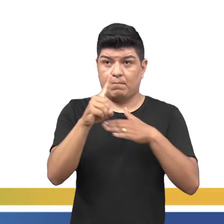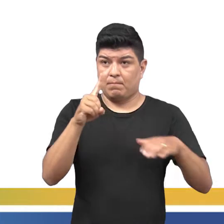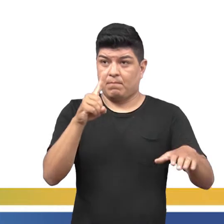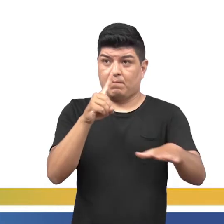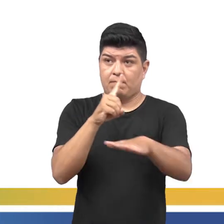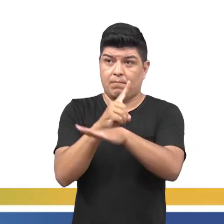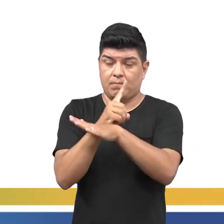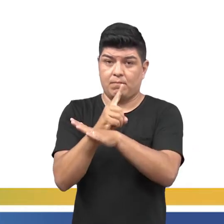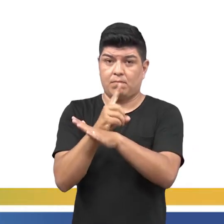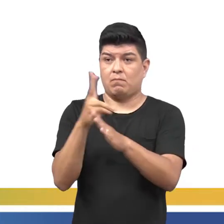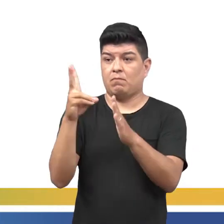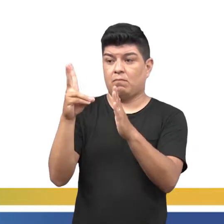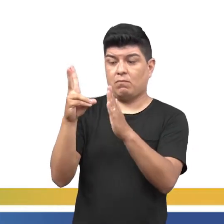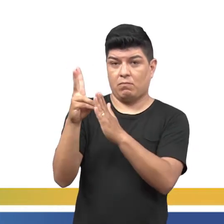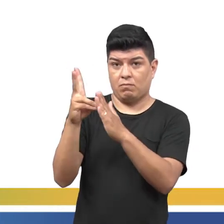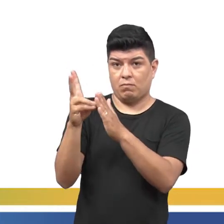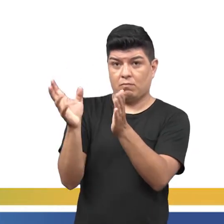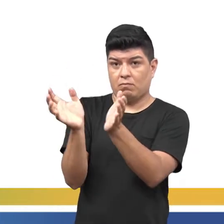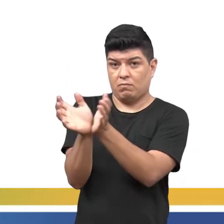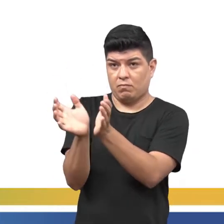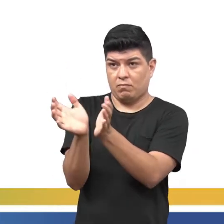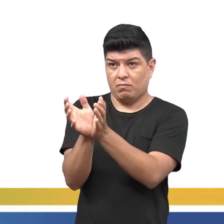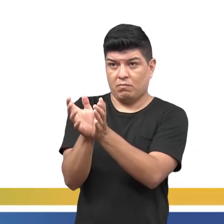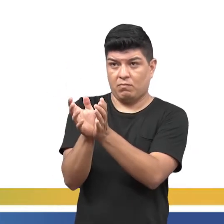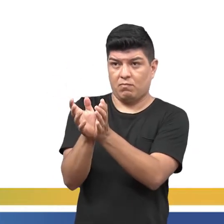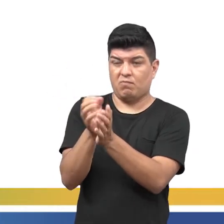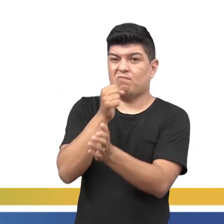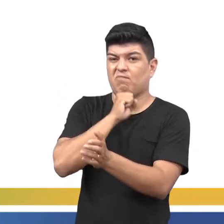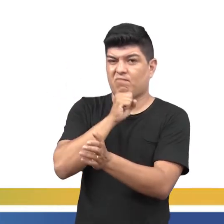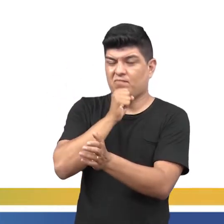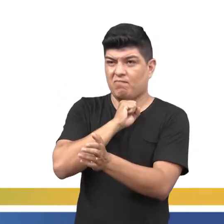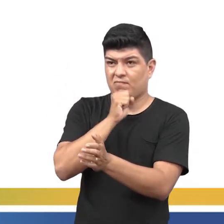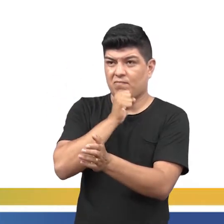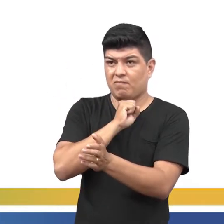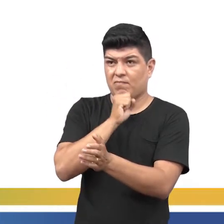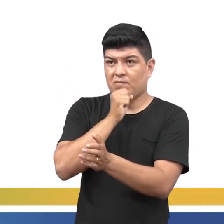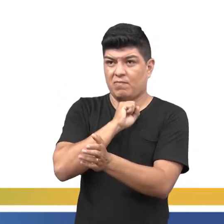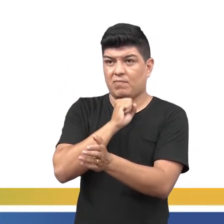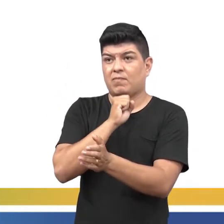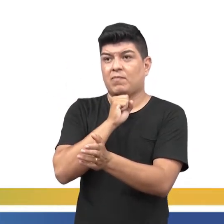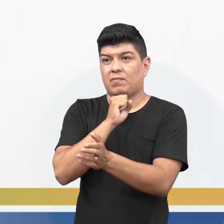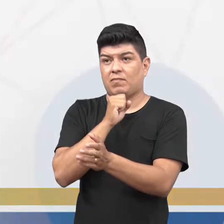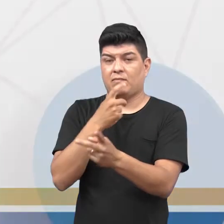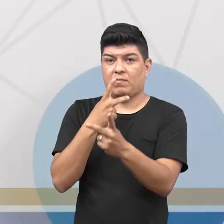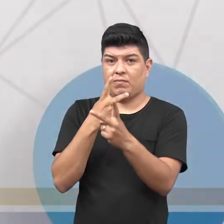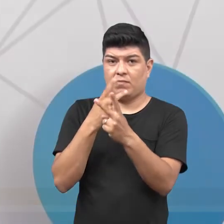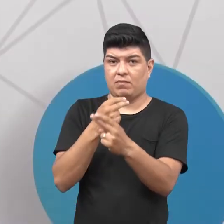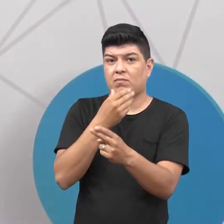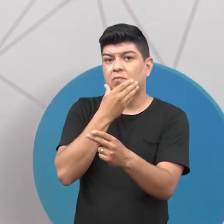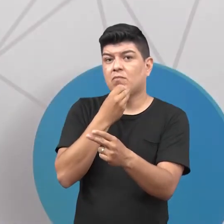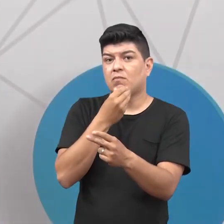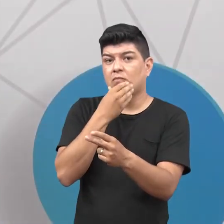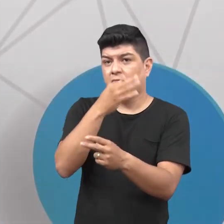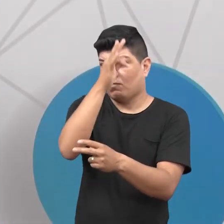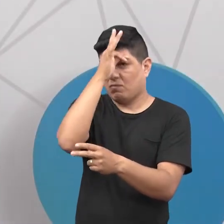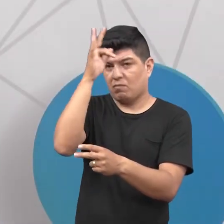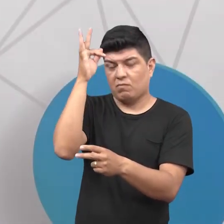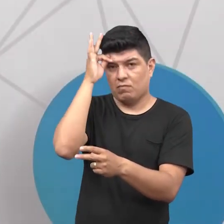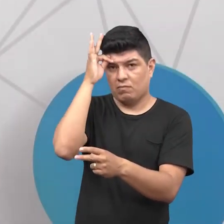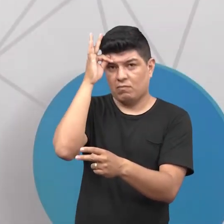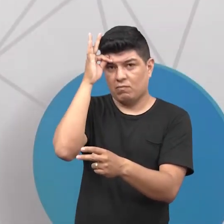uma tribo, por exemplo, muitas vezes de uma tribo muito antiga, as sociedades hordas, como diria Emily Durkheim na